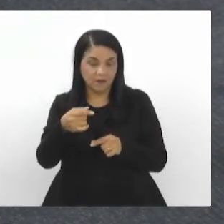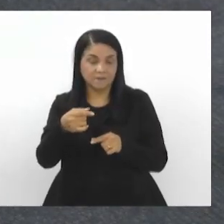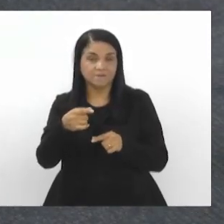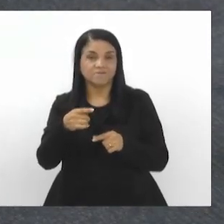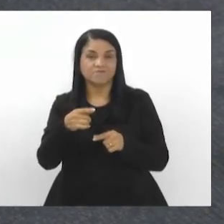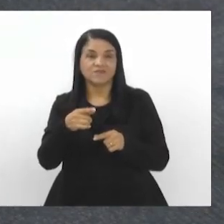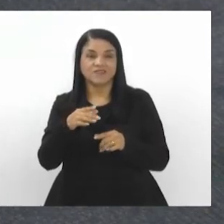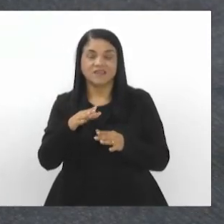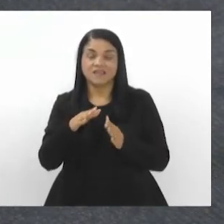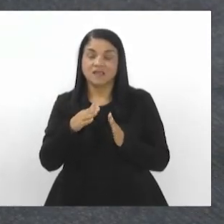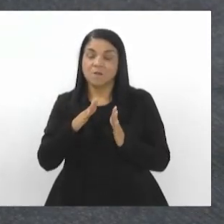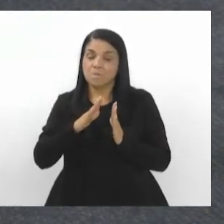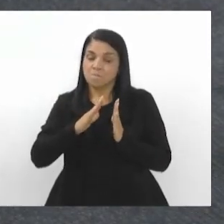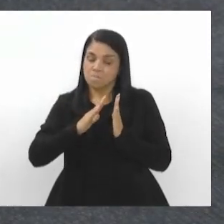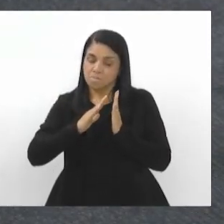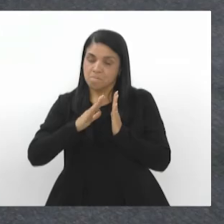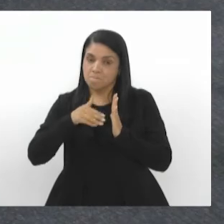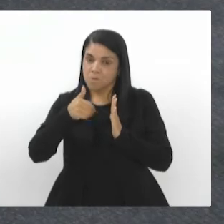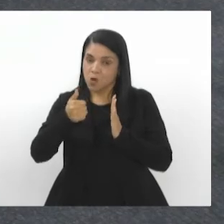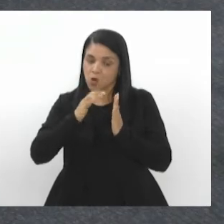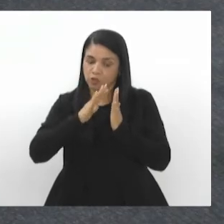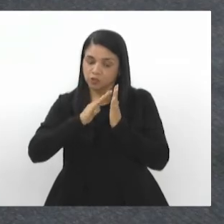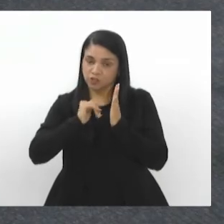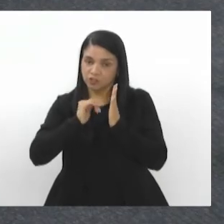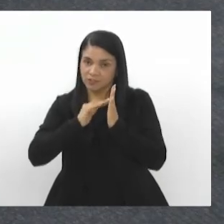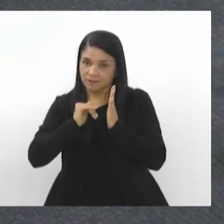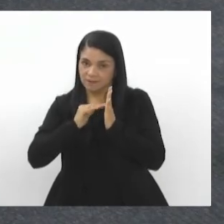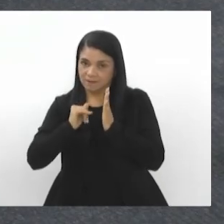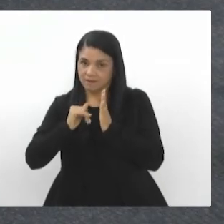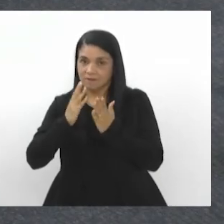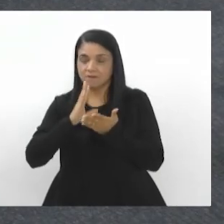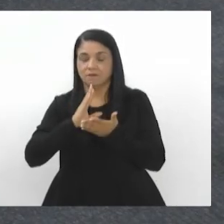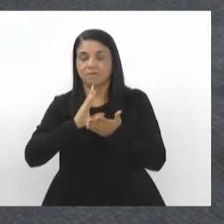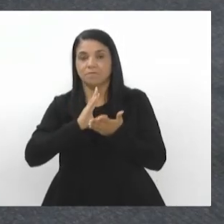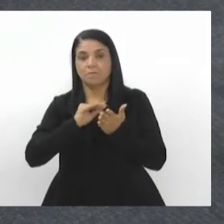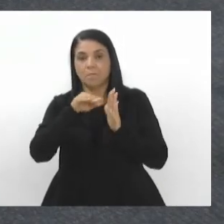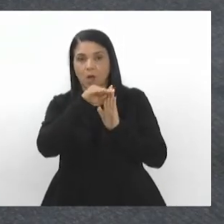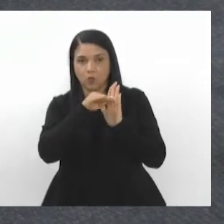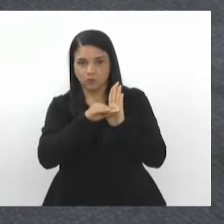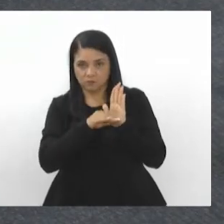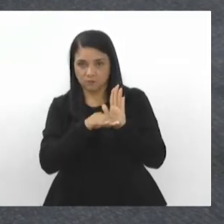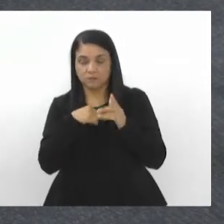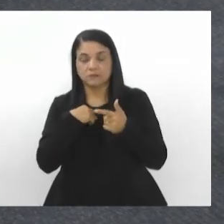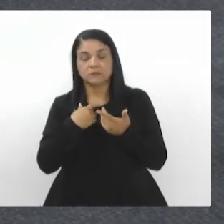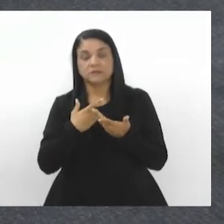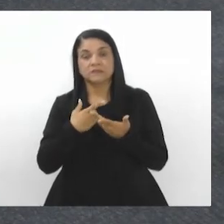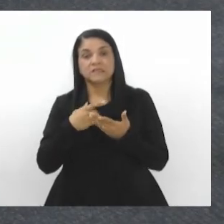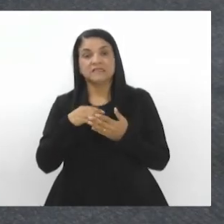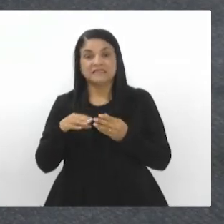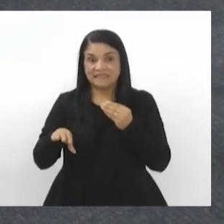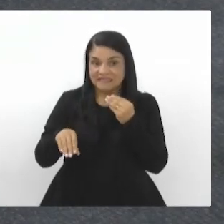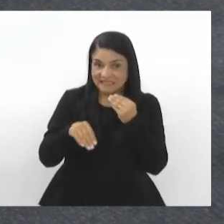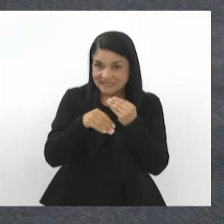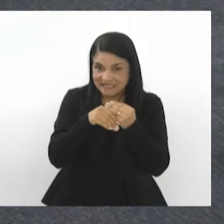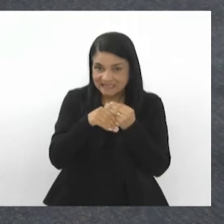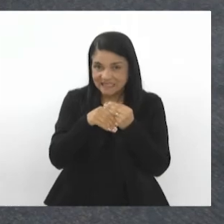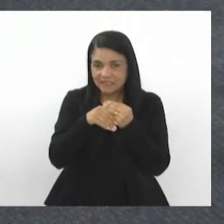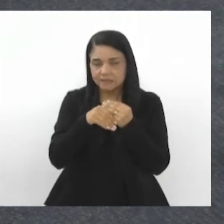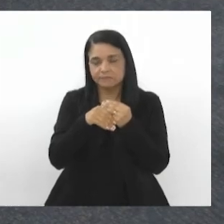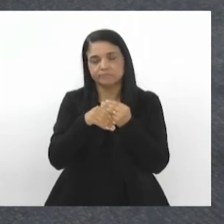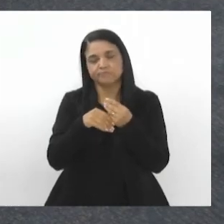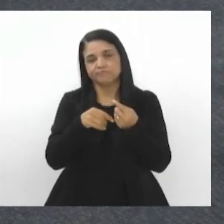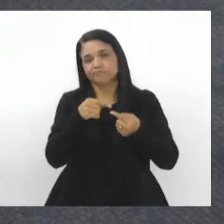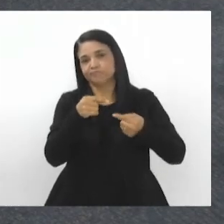anexar seria retirar de pauta e tentar construir essa saída, porque se anexasse, nós não discutiríamos mais o